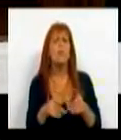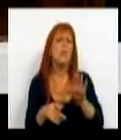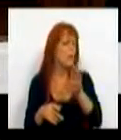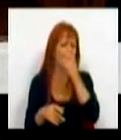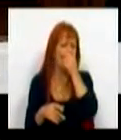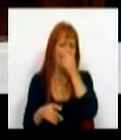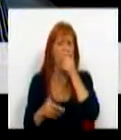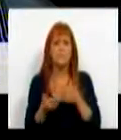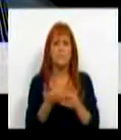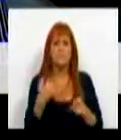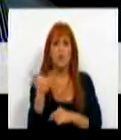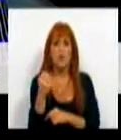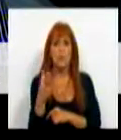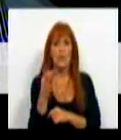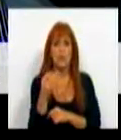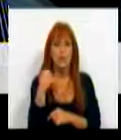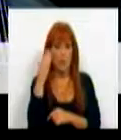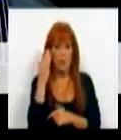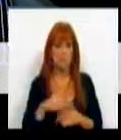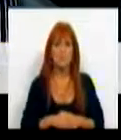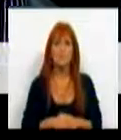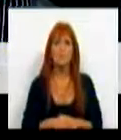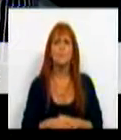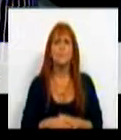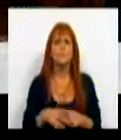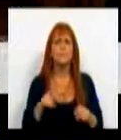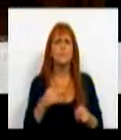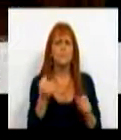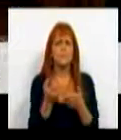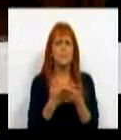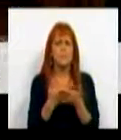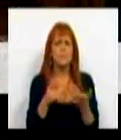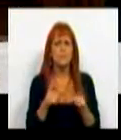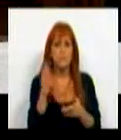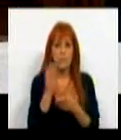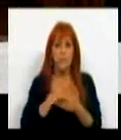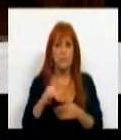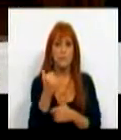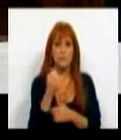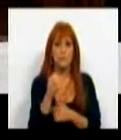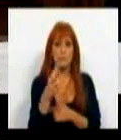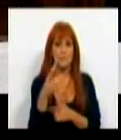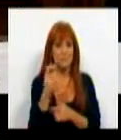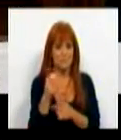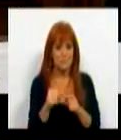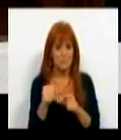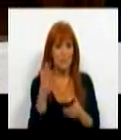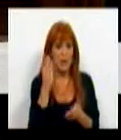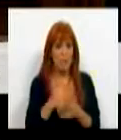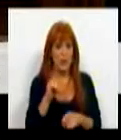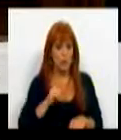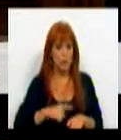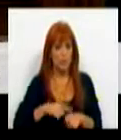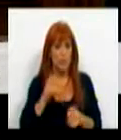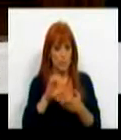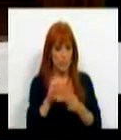mas repetiram-se em 2014, creio. Mas essas operações, a partir de 2013, portanto, a partir do